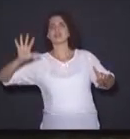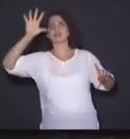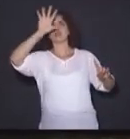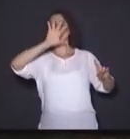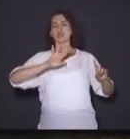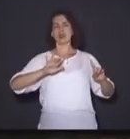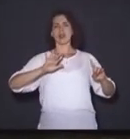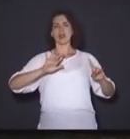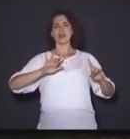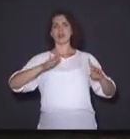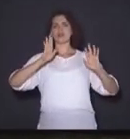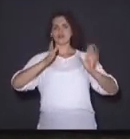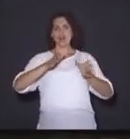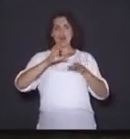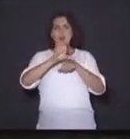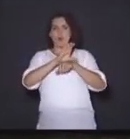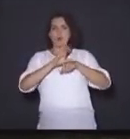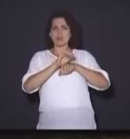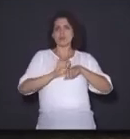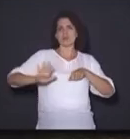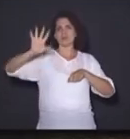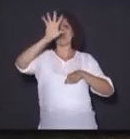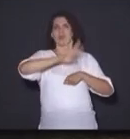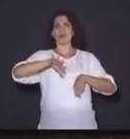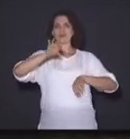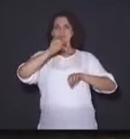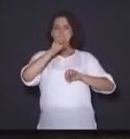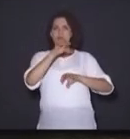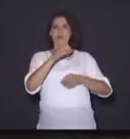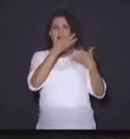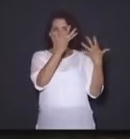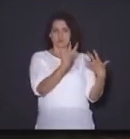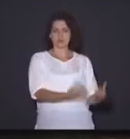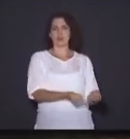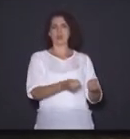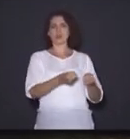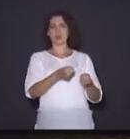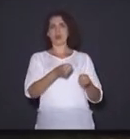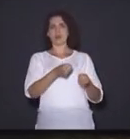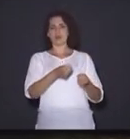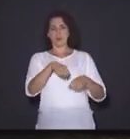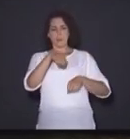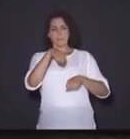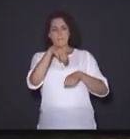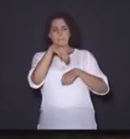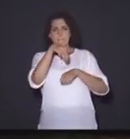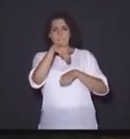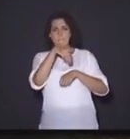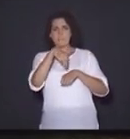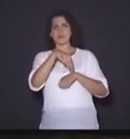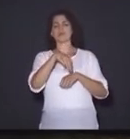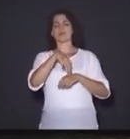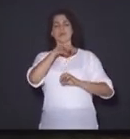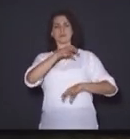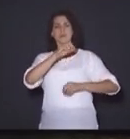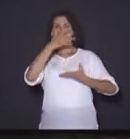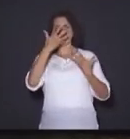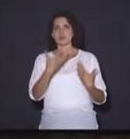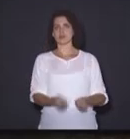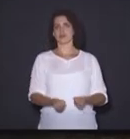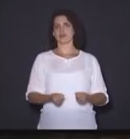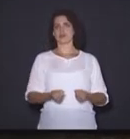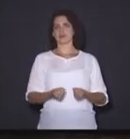reconhecida pelo conselho nacional de educação pelo ministério da educação que faz o brasil por exemplo ser o único país que tem uma legislação